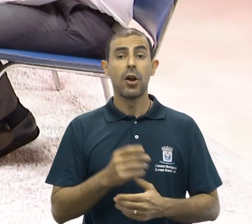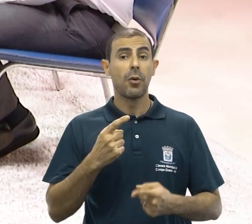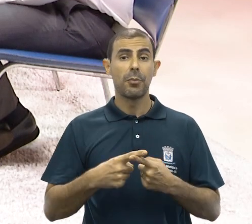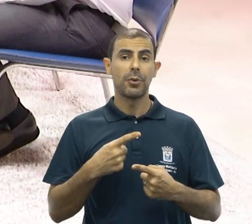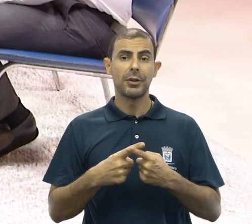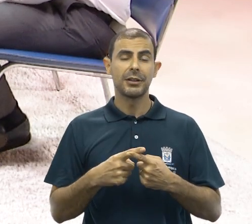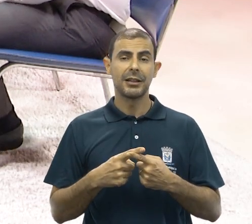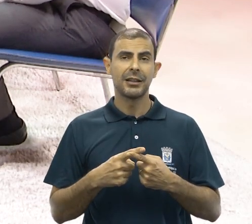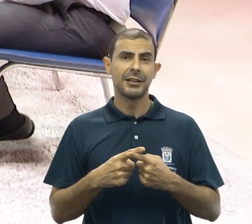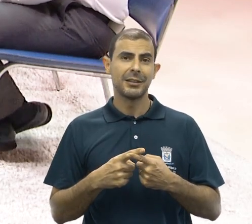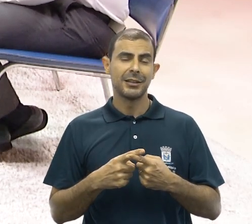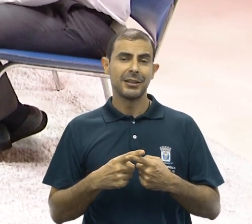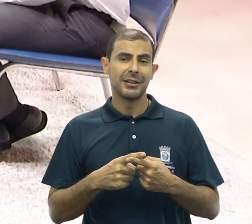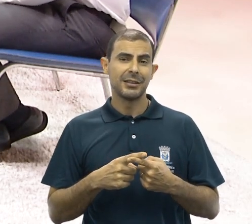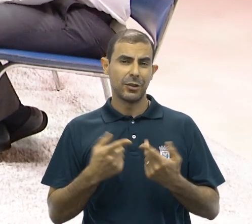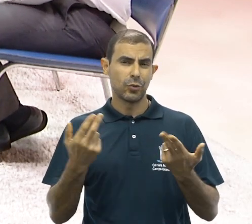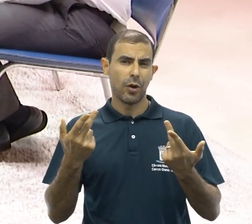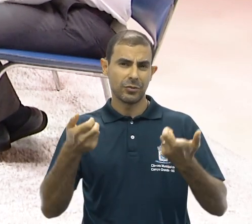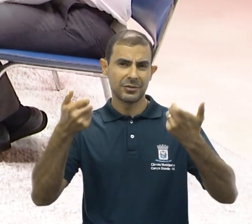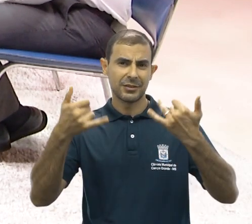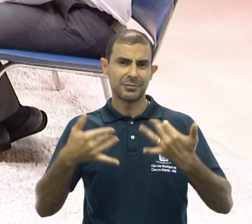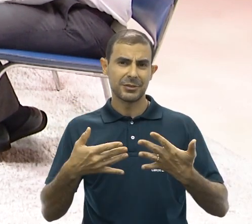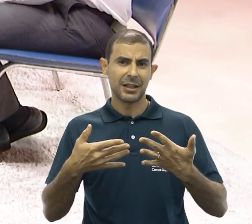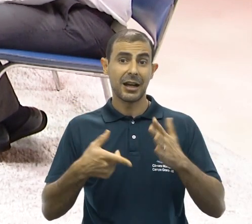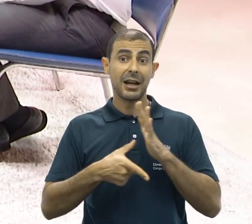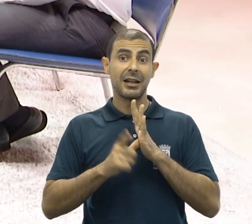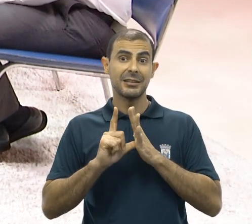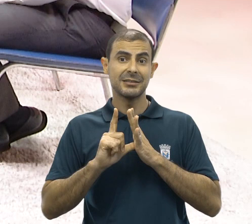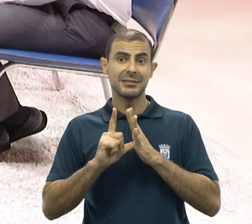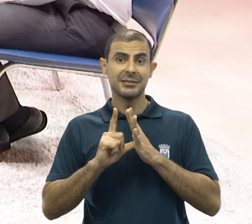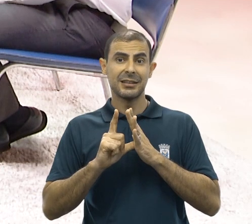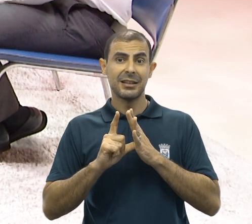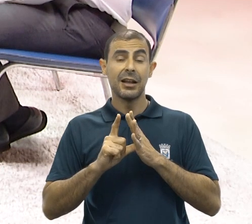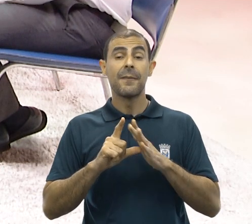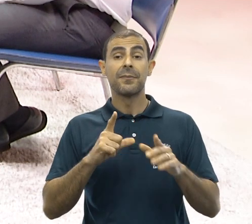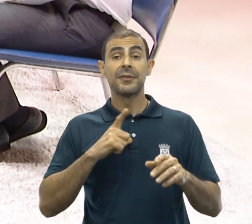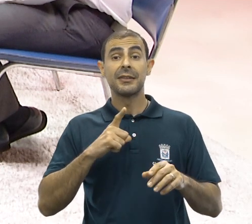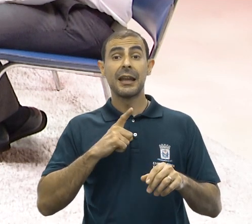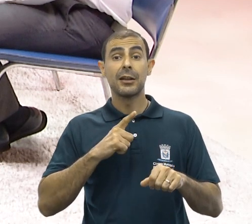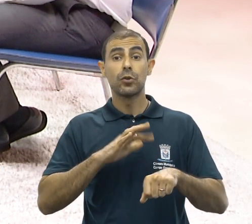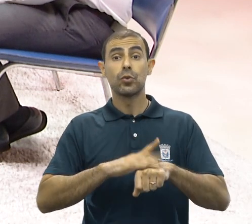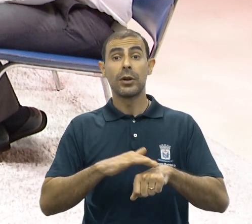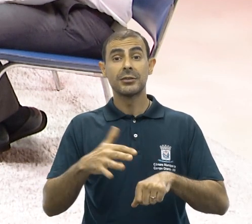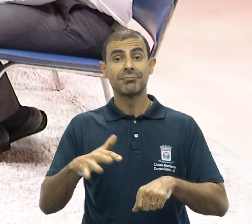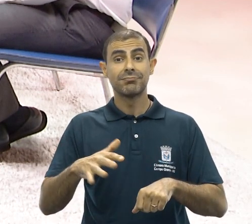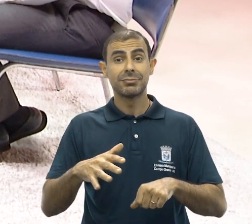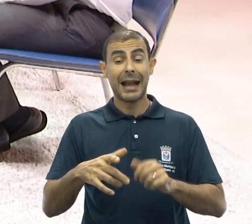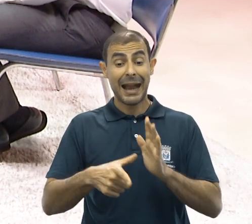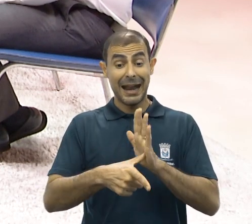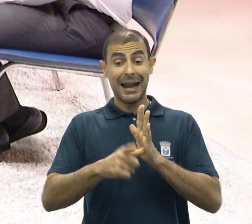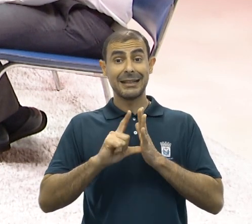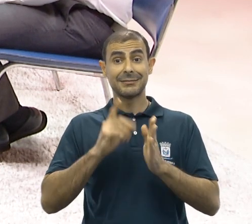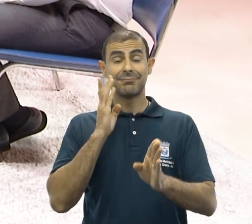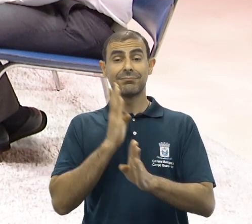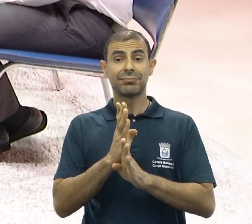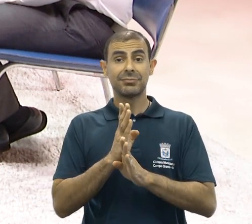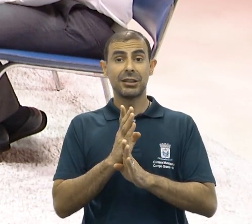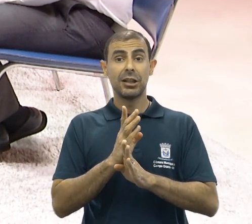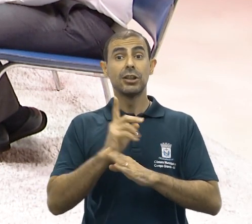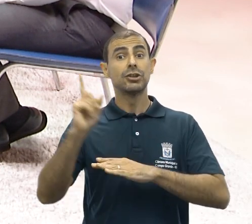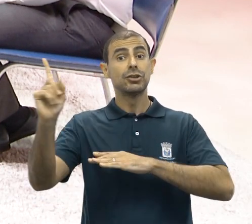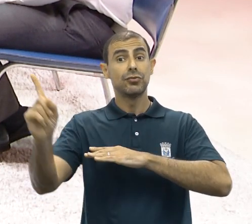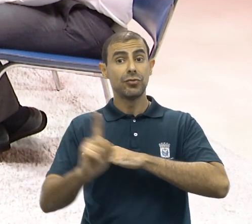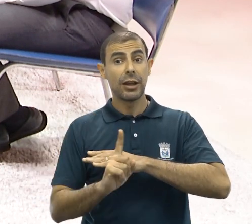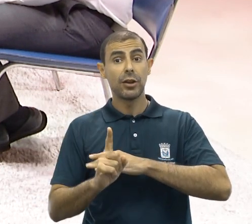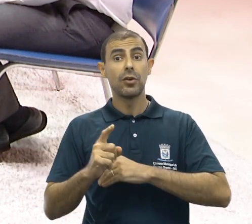né? Principalmente os Parkinson, por exemplo, como eu estava conversando anteriormente, de um Parkinson precoce que chegou de 29 anos, que chegou